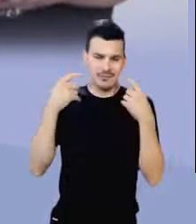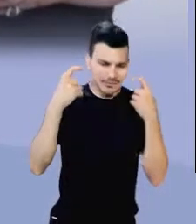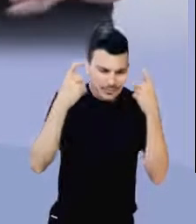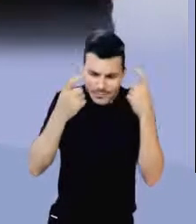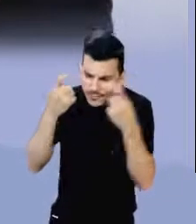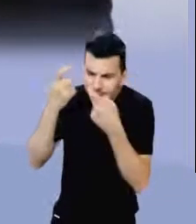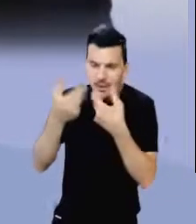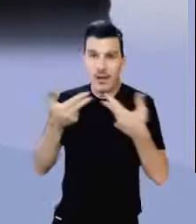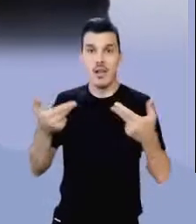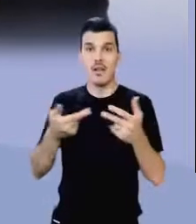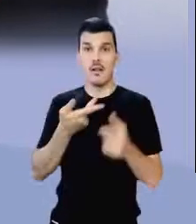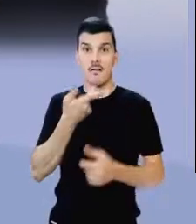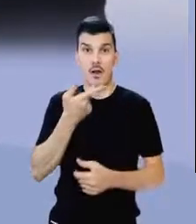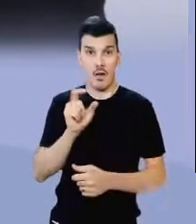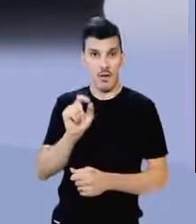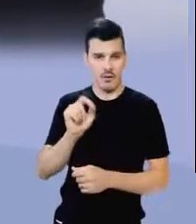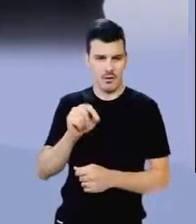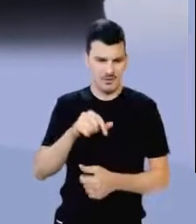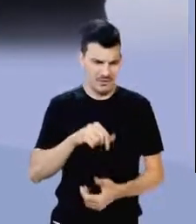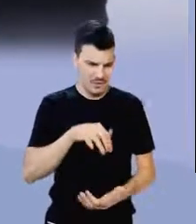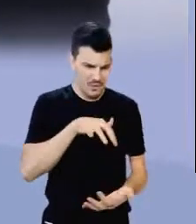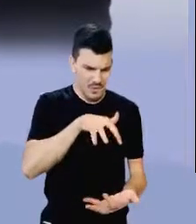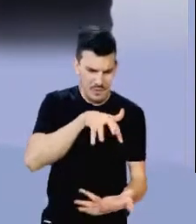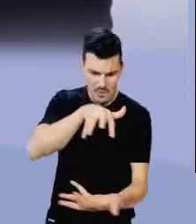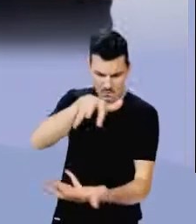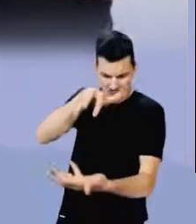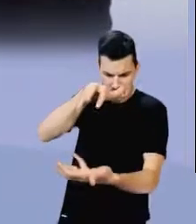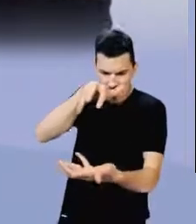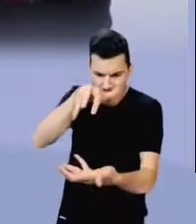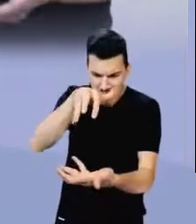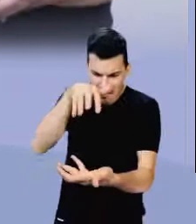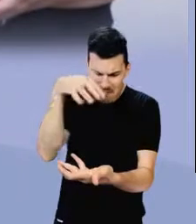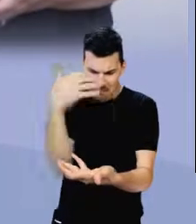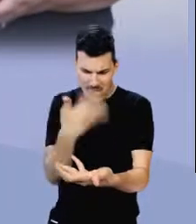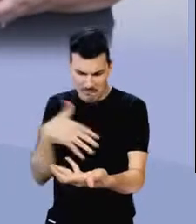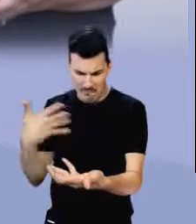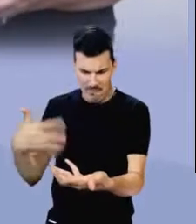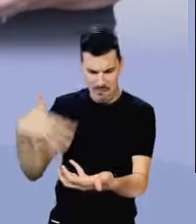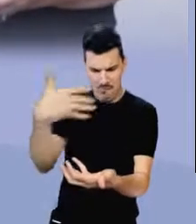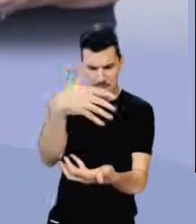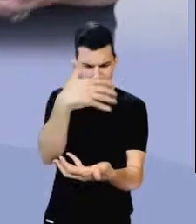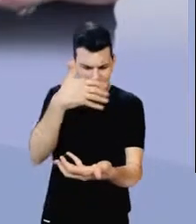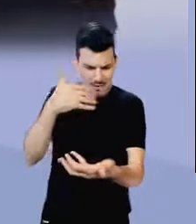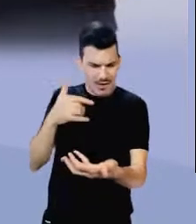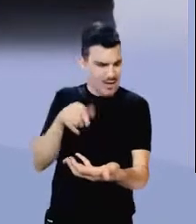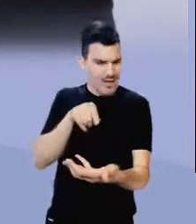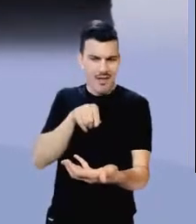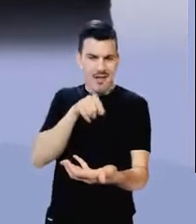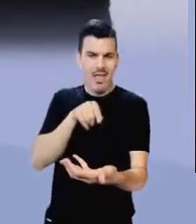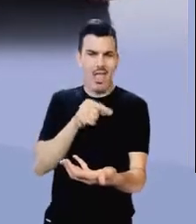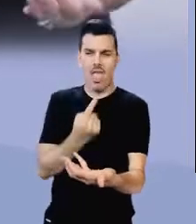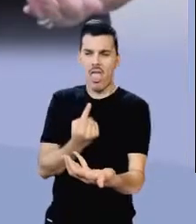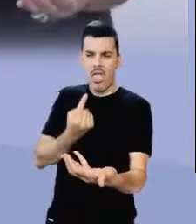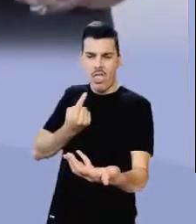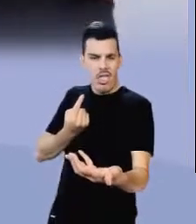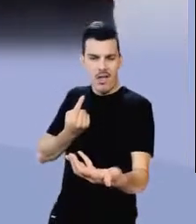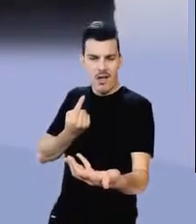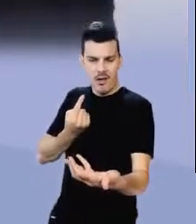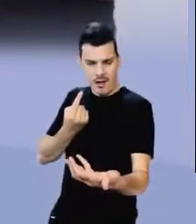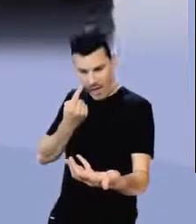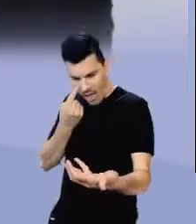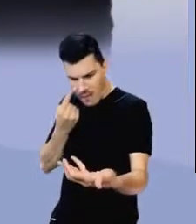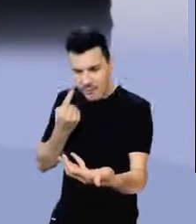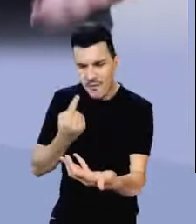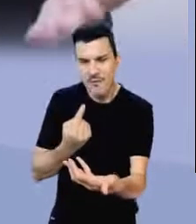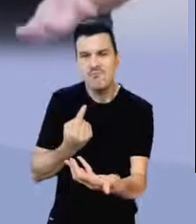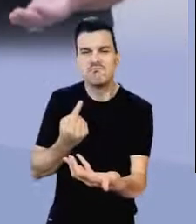preocupações, e ele dizia: observa, o mundo vivia em horrores, e ele não estava alheio a